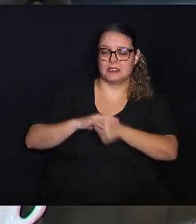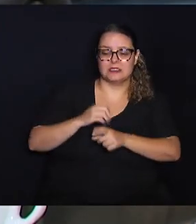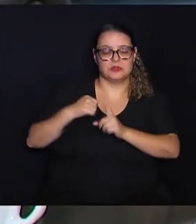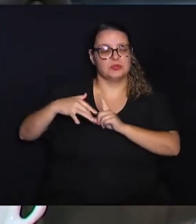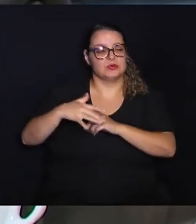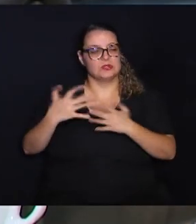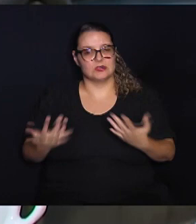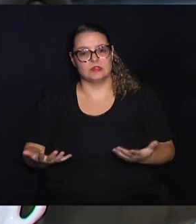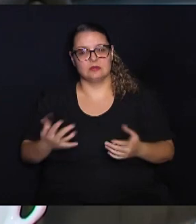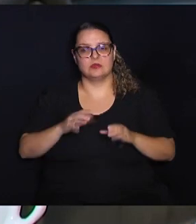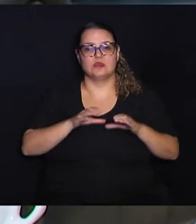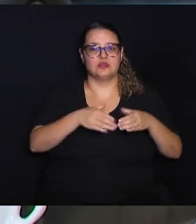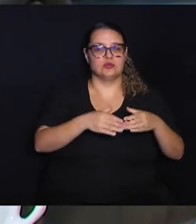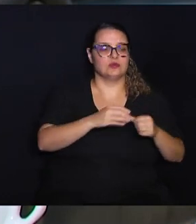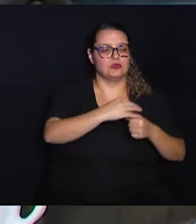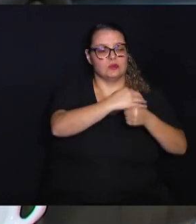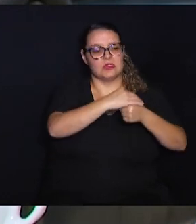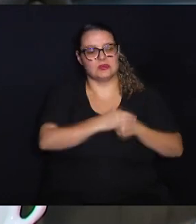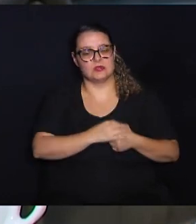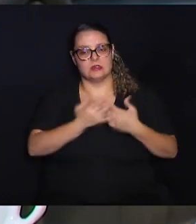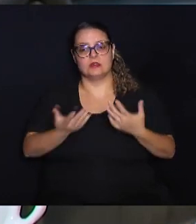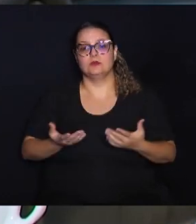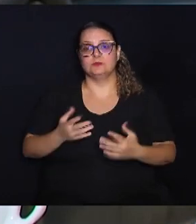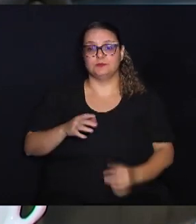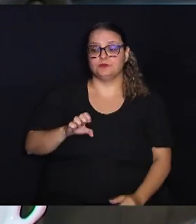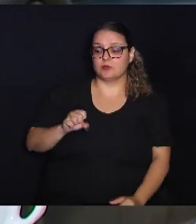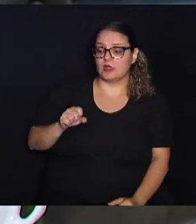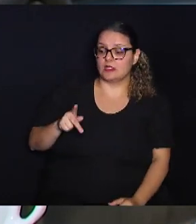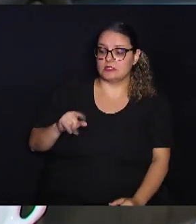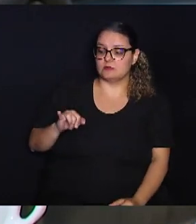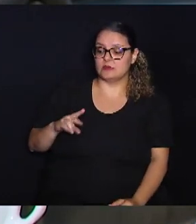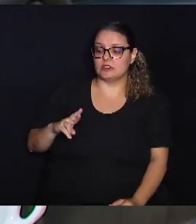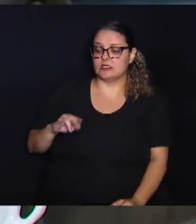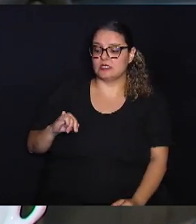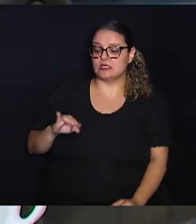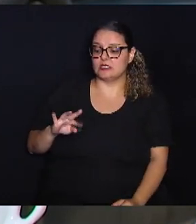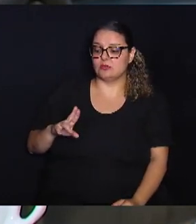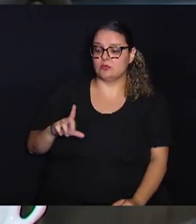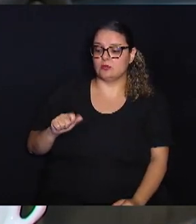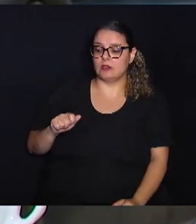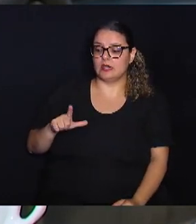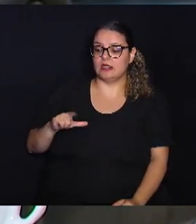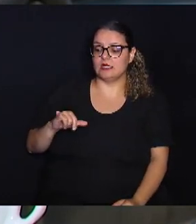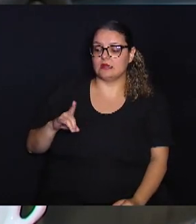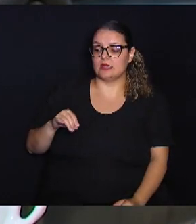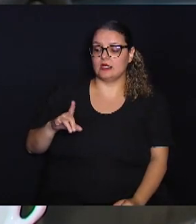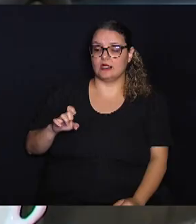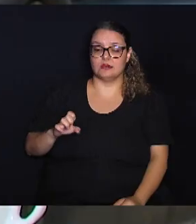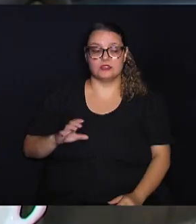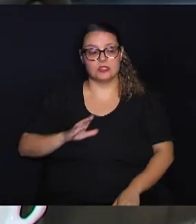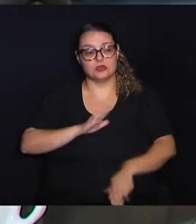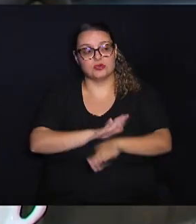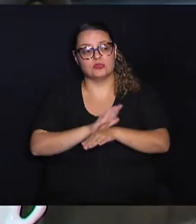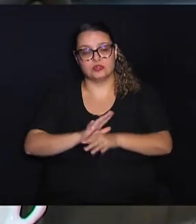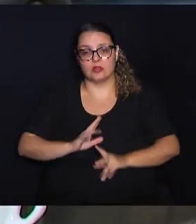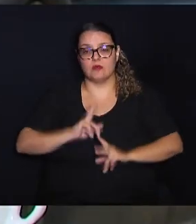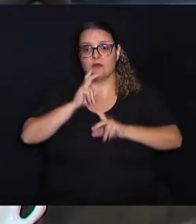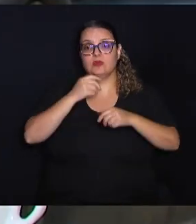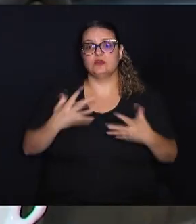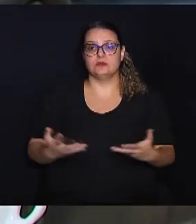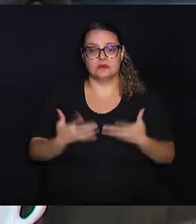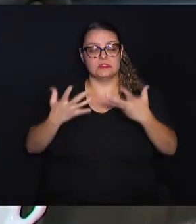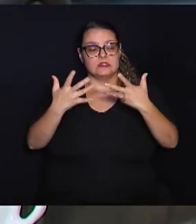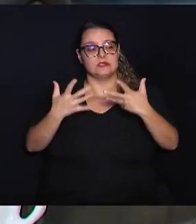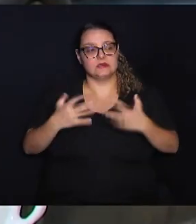do grupo. E a espiritualidade muitas vezes ajuda a fortalecer a autoestima, a dar sentido